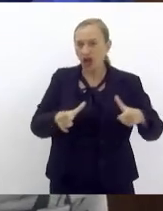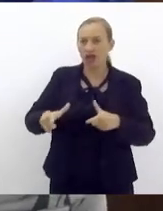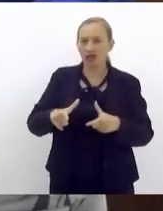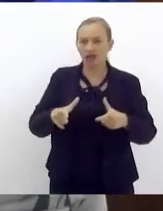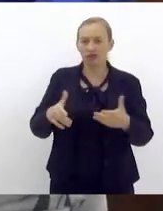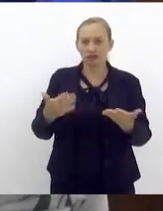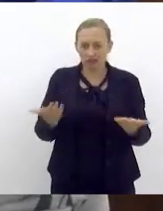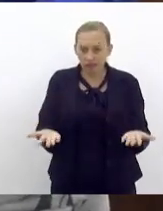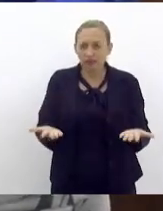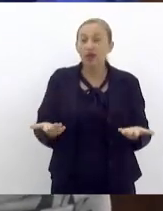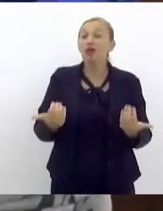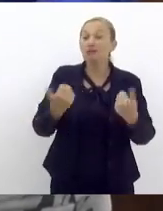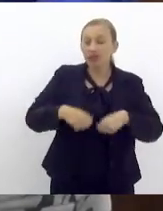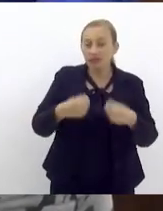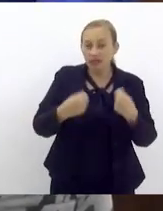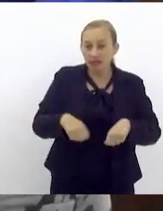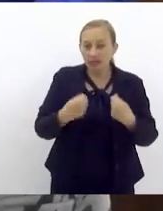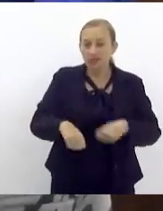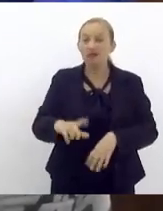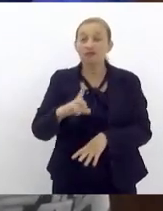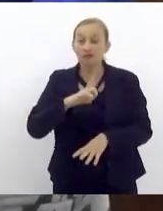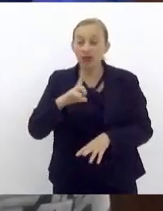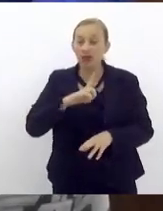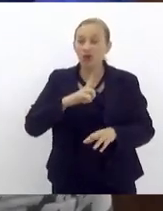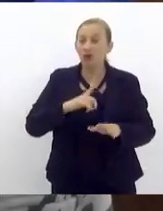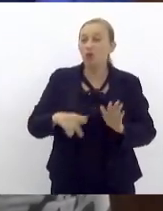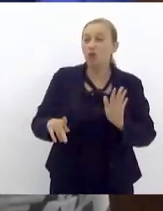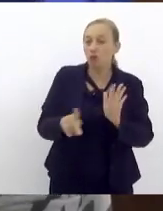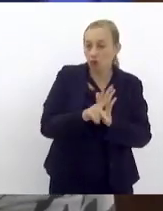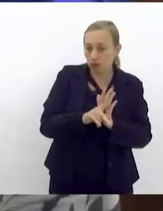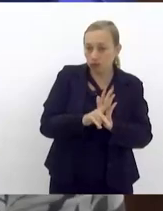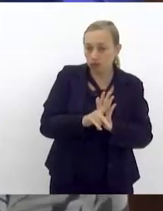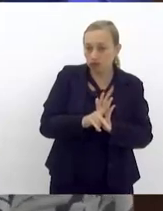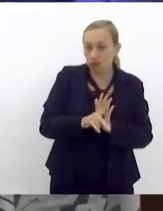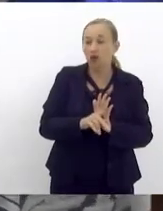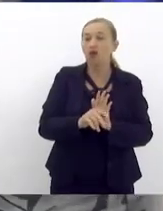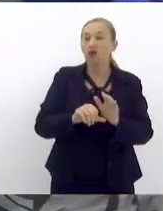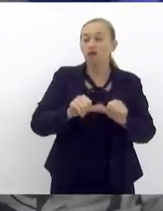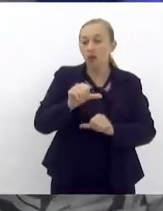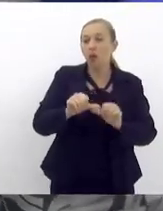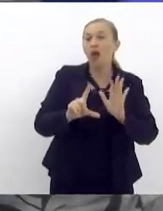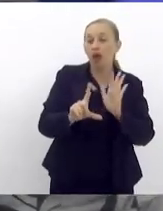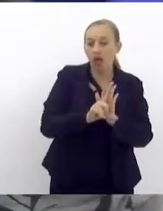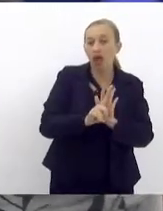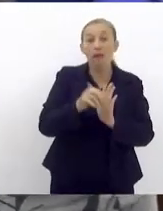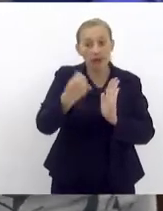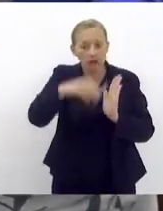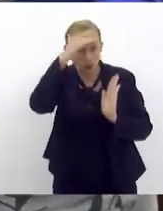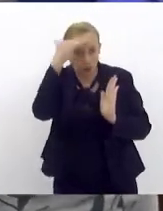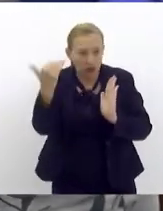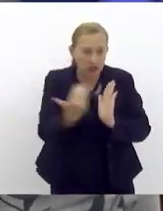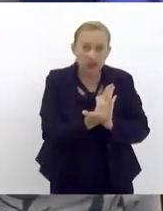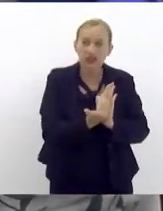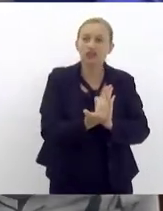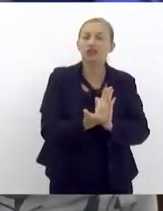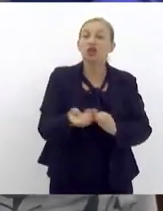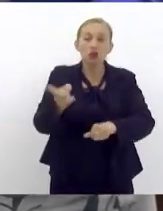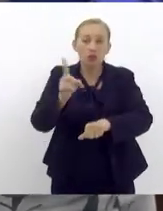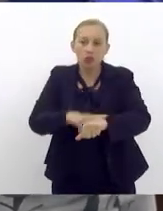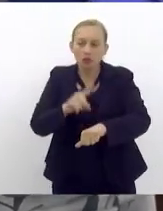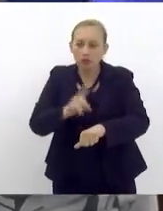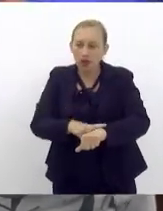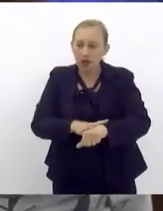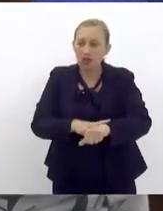surgiu um projeto esse projeto virou lei e essa lei tem que ser cumprida e em boa hora